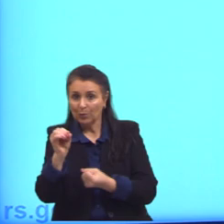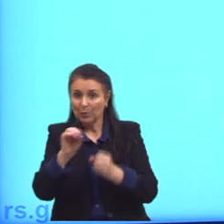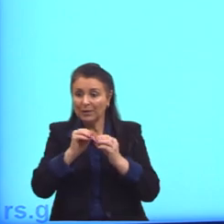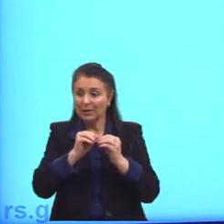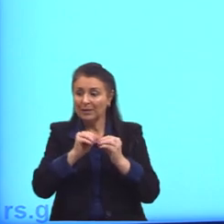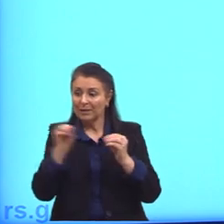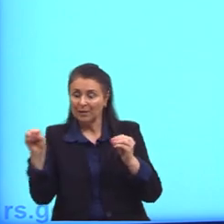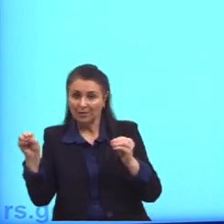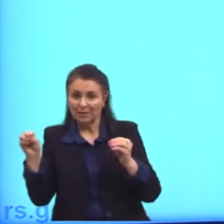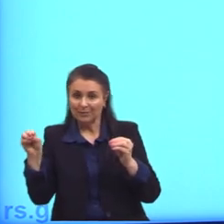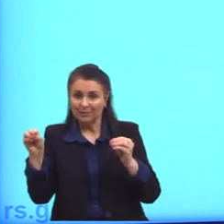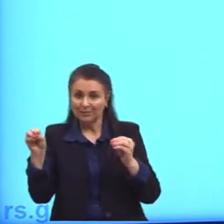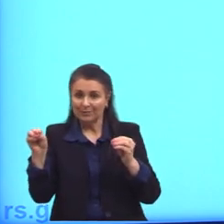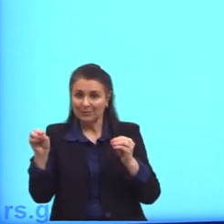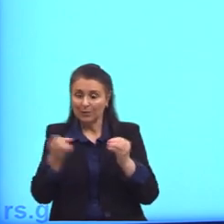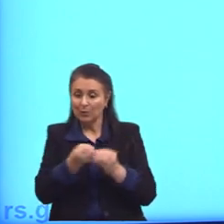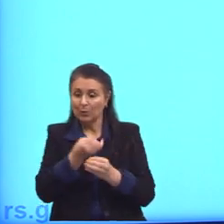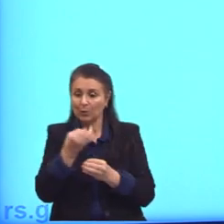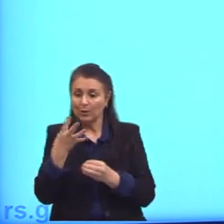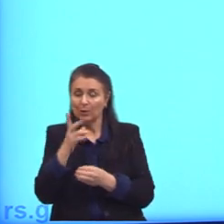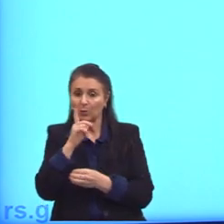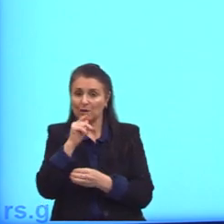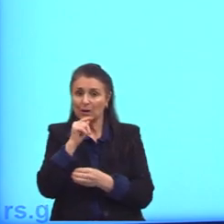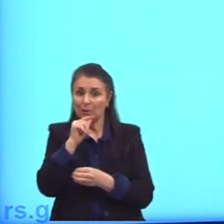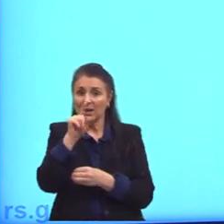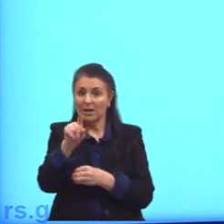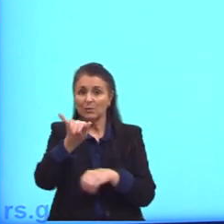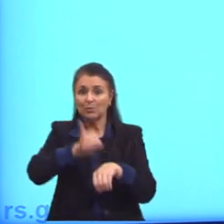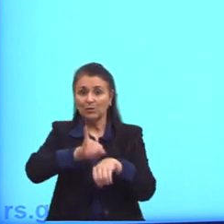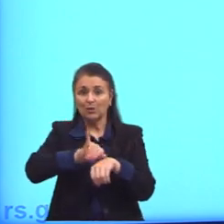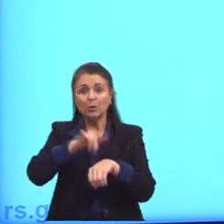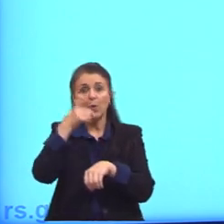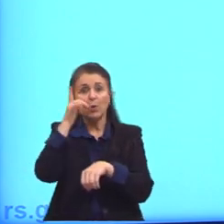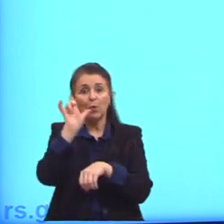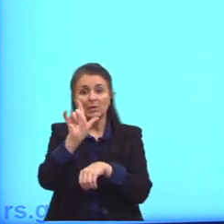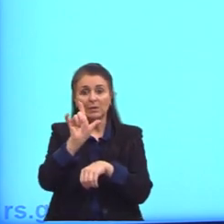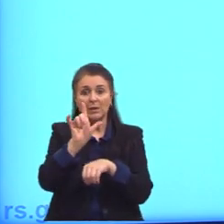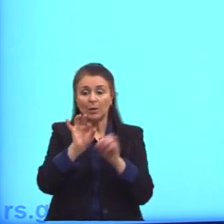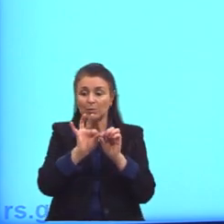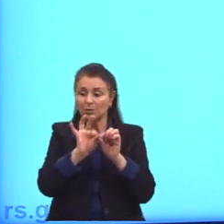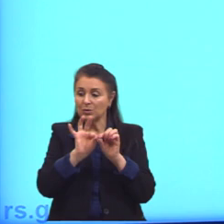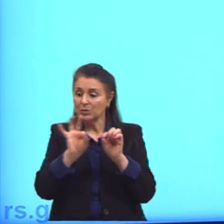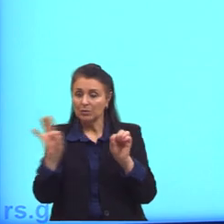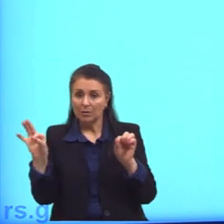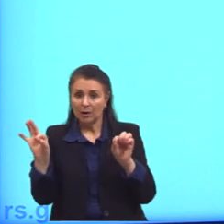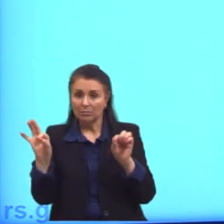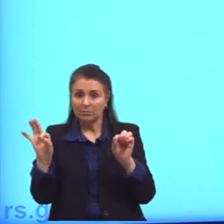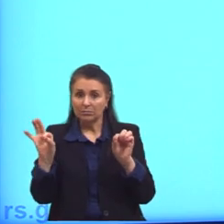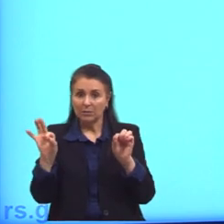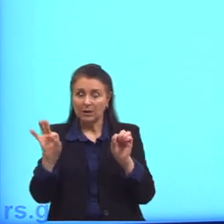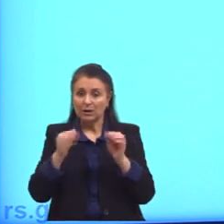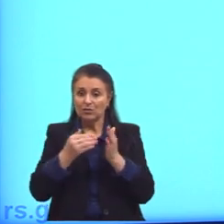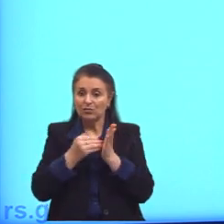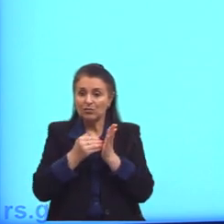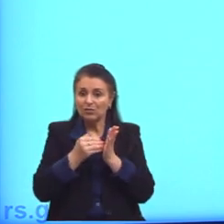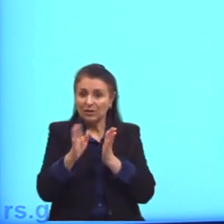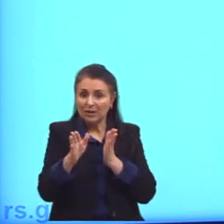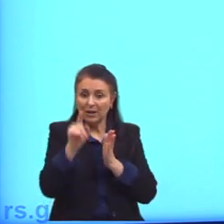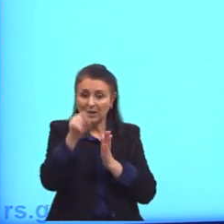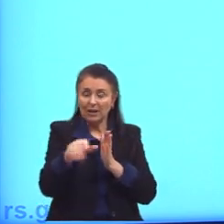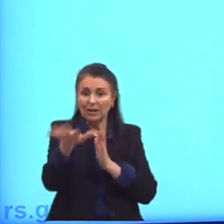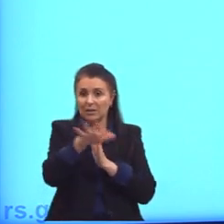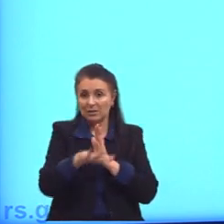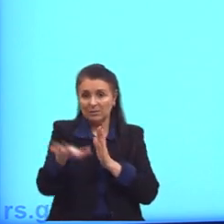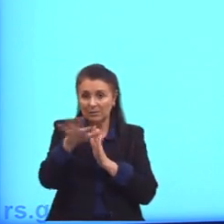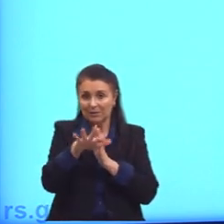é o nome que a gente dá né o quanto de água esse objeto conseguiu deslocar né tirar daquele espaço ali para